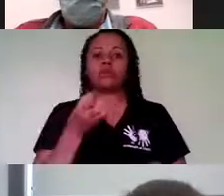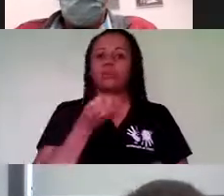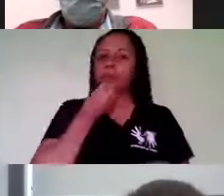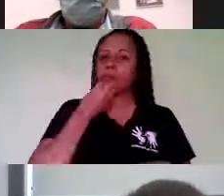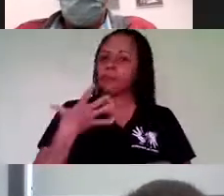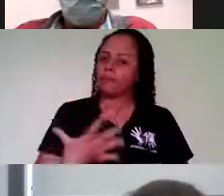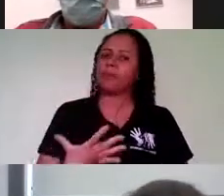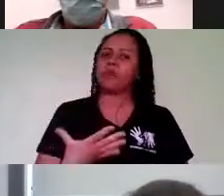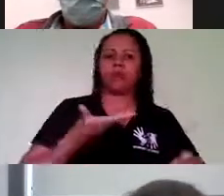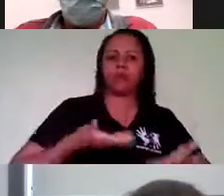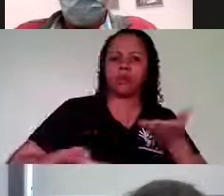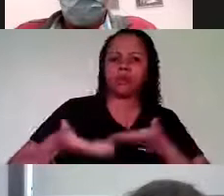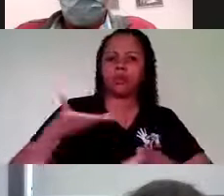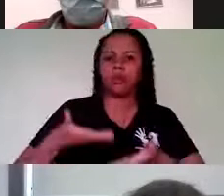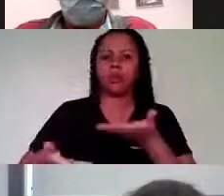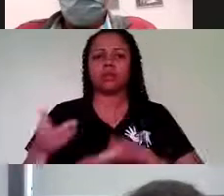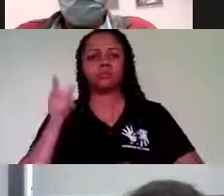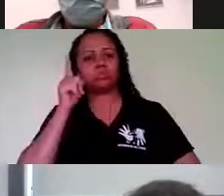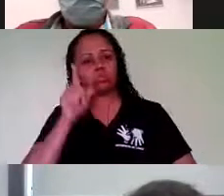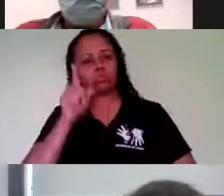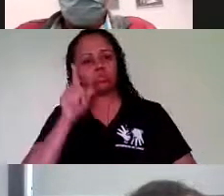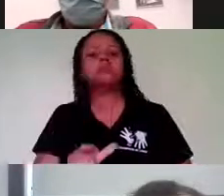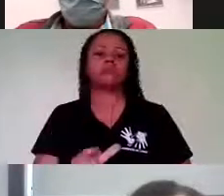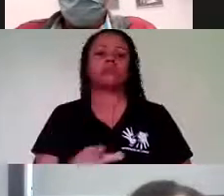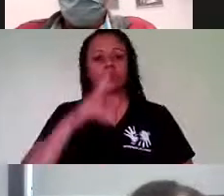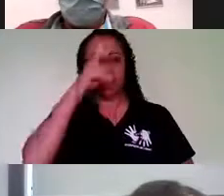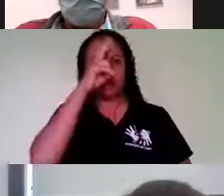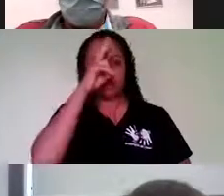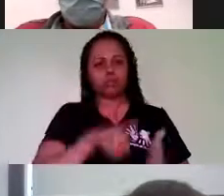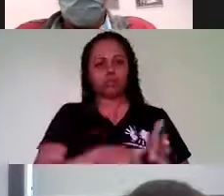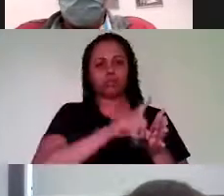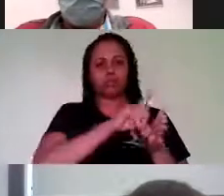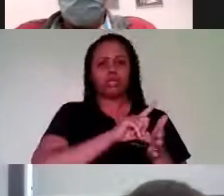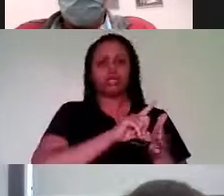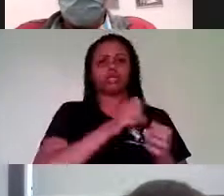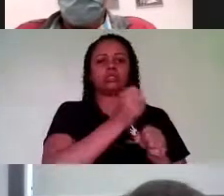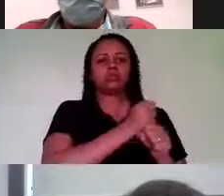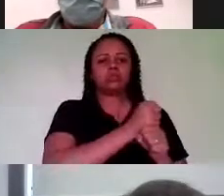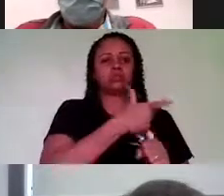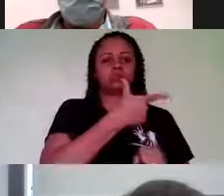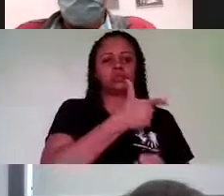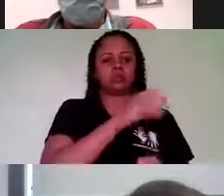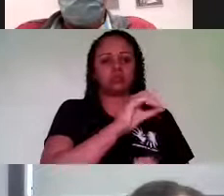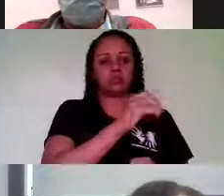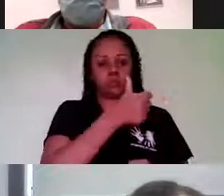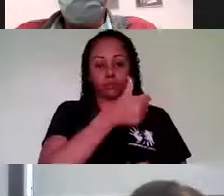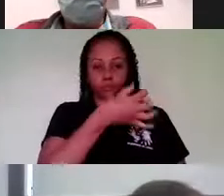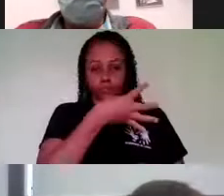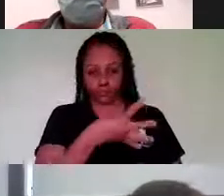limonada. Tá? E eu lembro que nós saímos muito chateados em 2014,